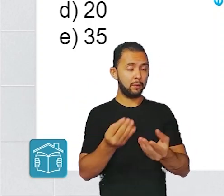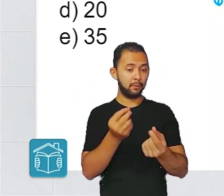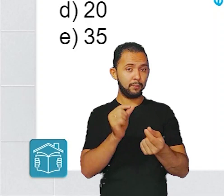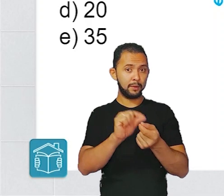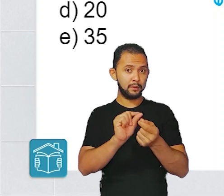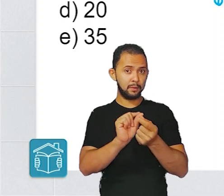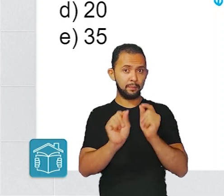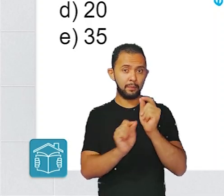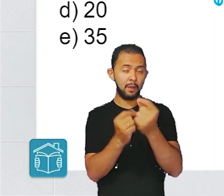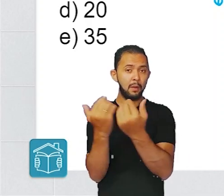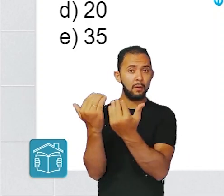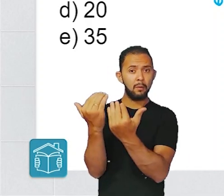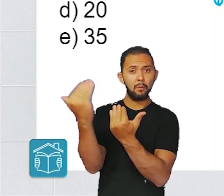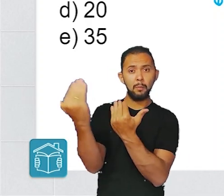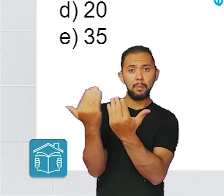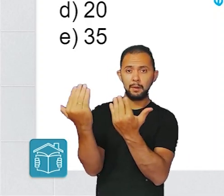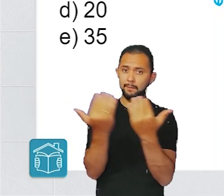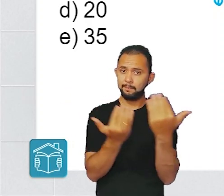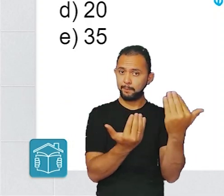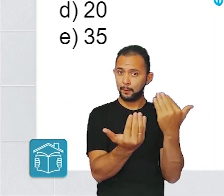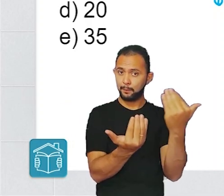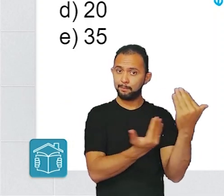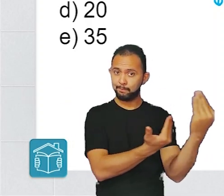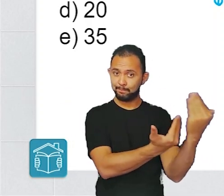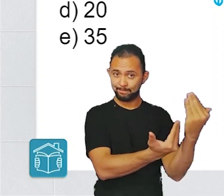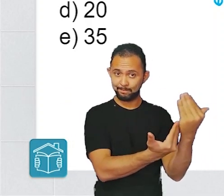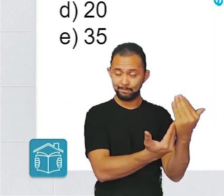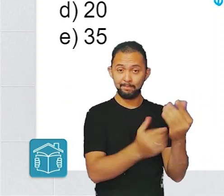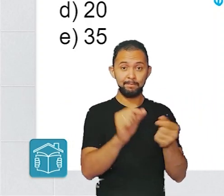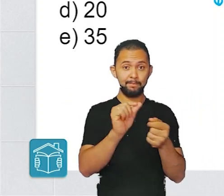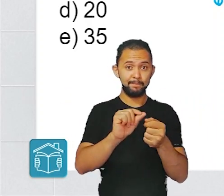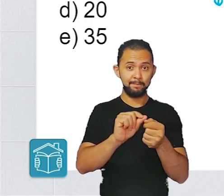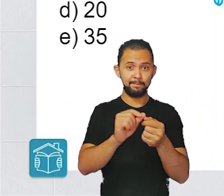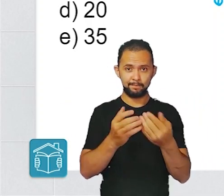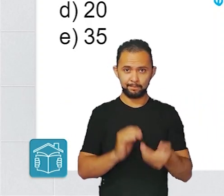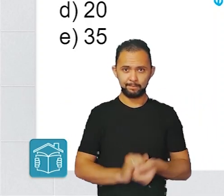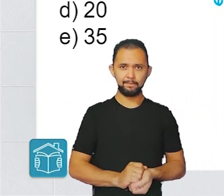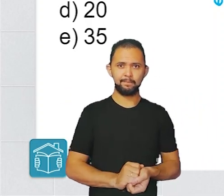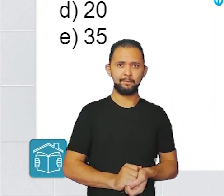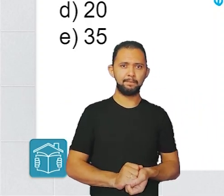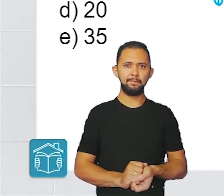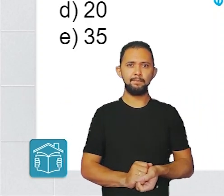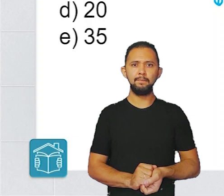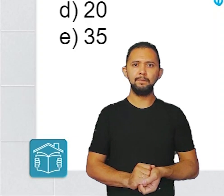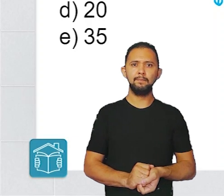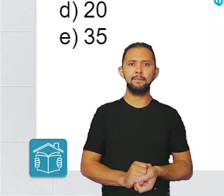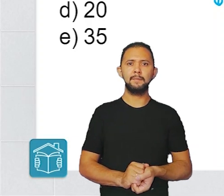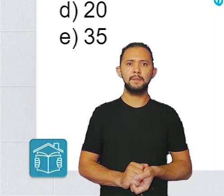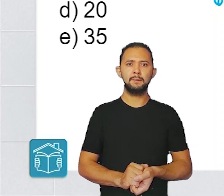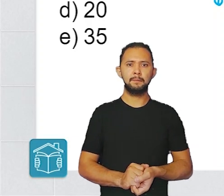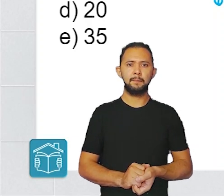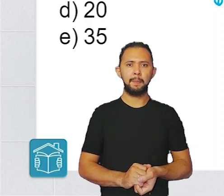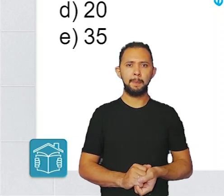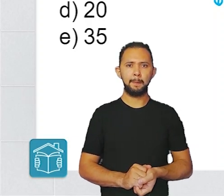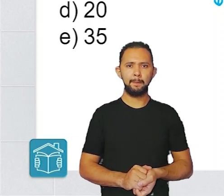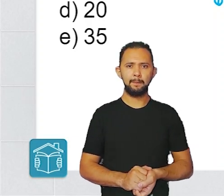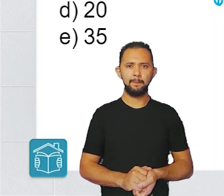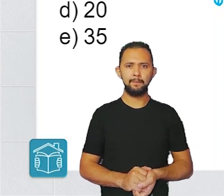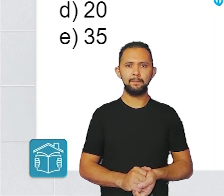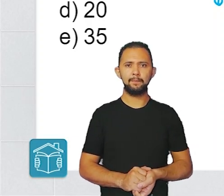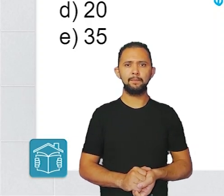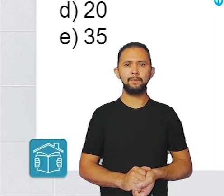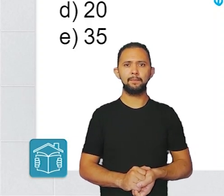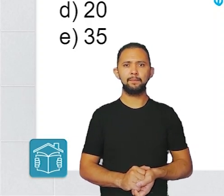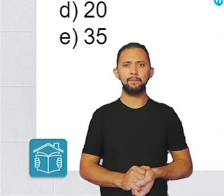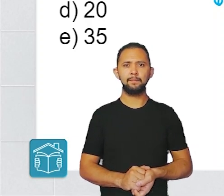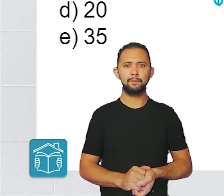aparecem nos três fatores aqui, né? Nos fatores dos três números